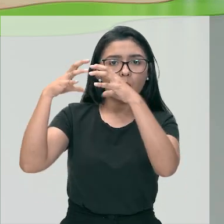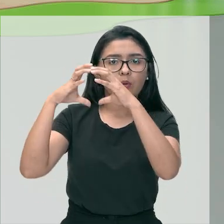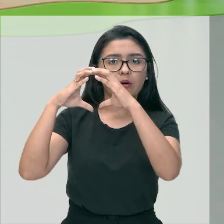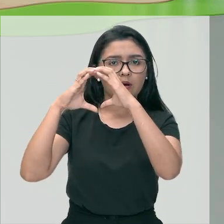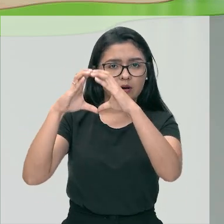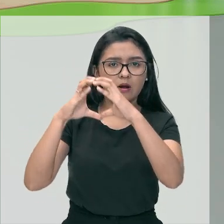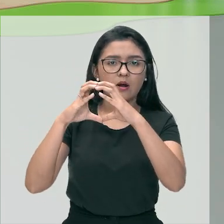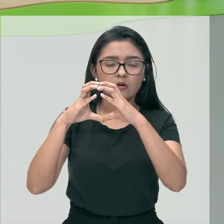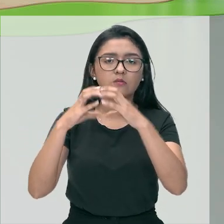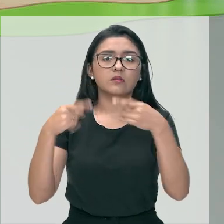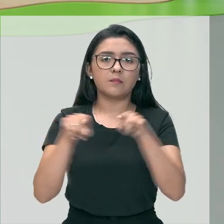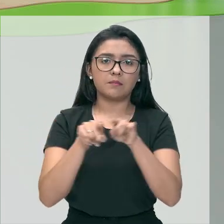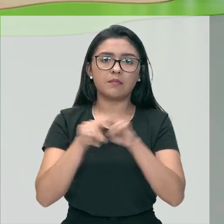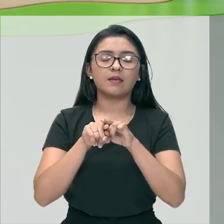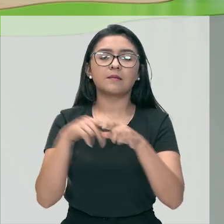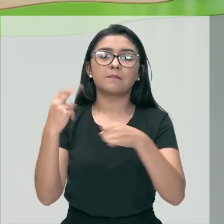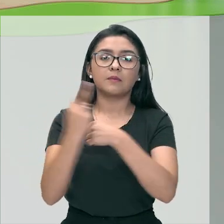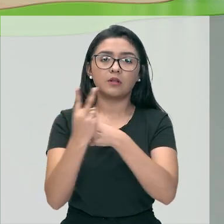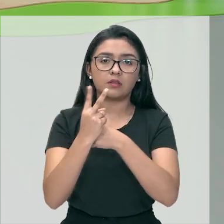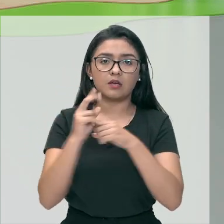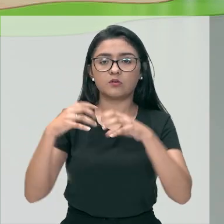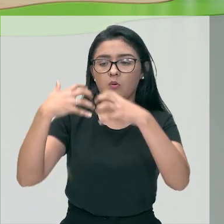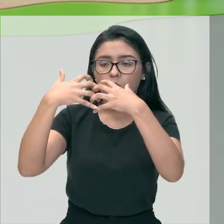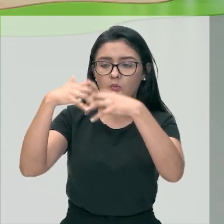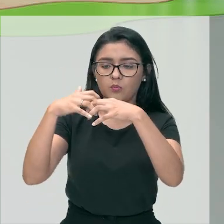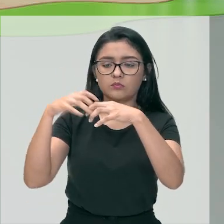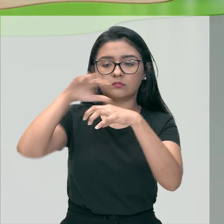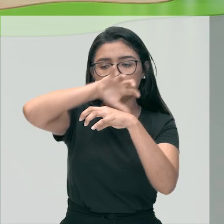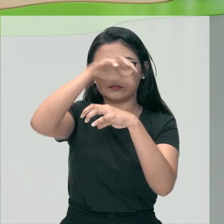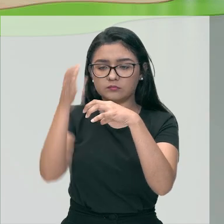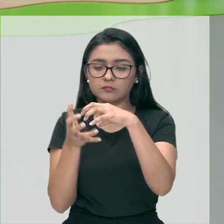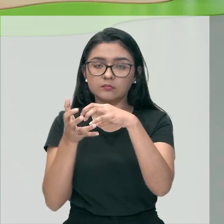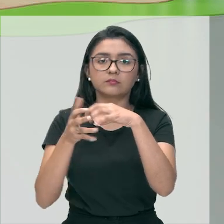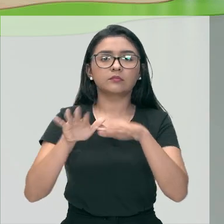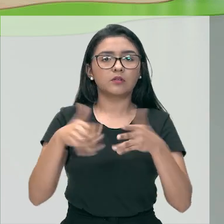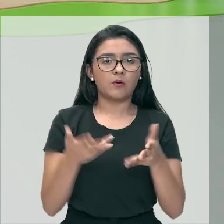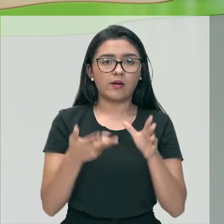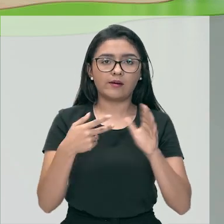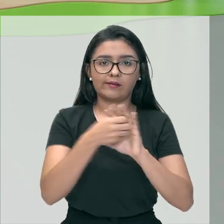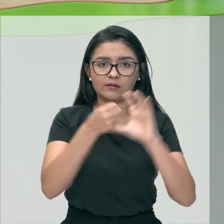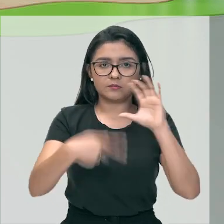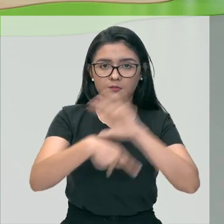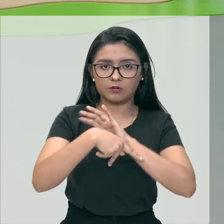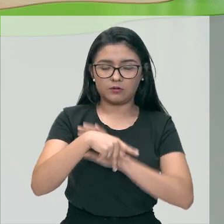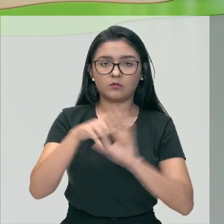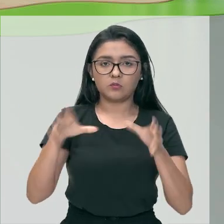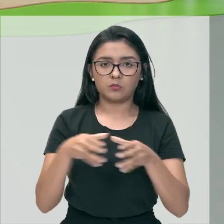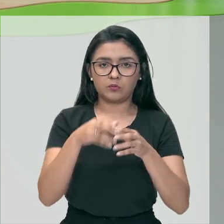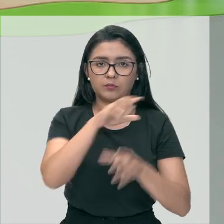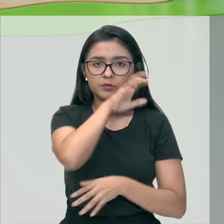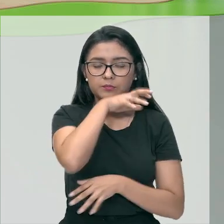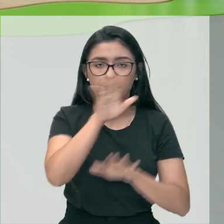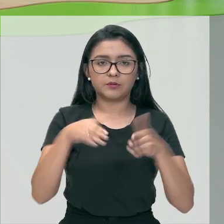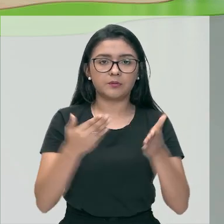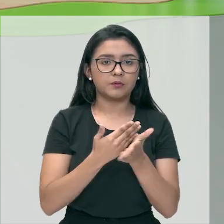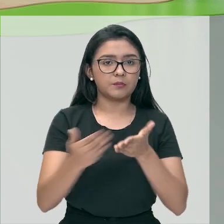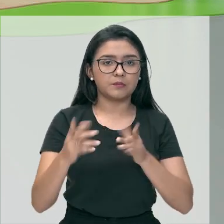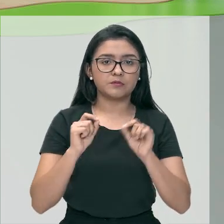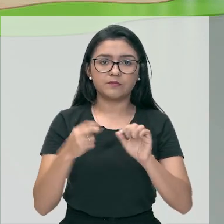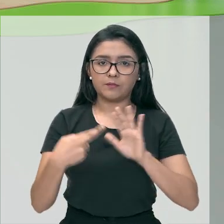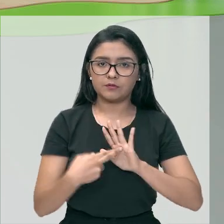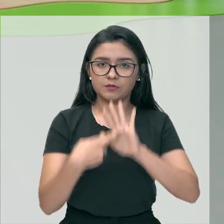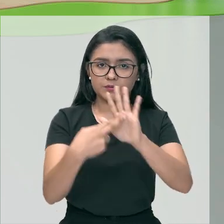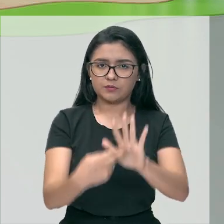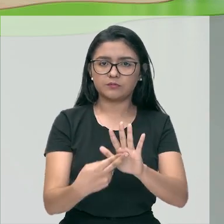crânio protegendo ali o cérebro, por exemplo. Então a gente vai ver mais características desses animais. Para começar, a gente traz